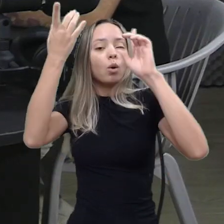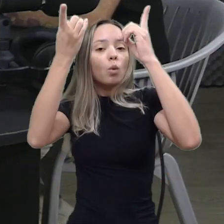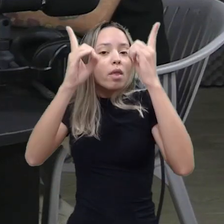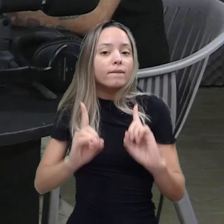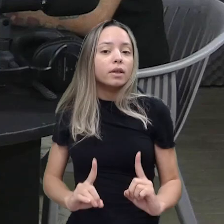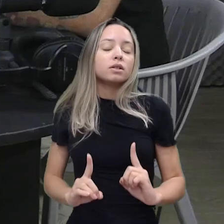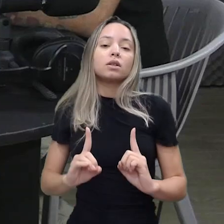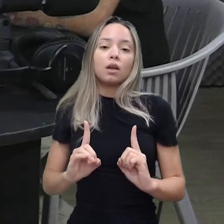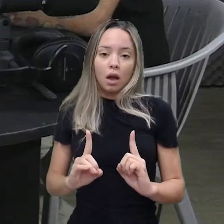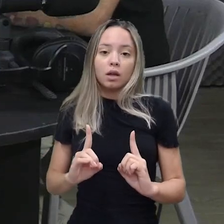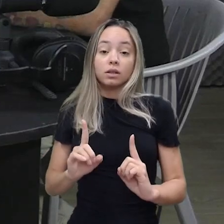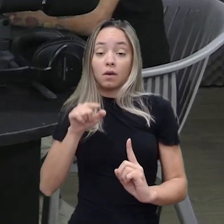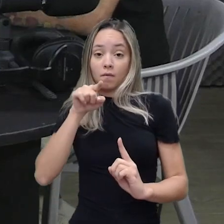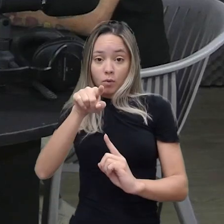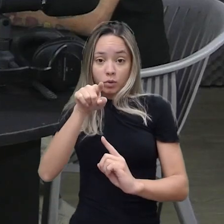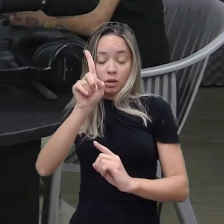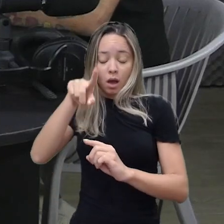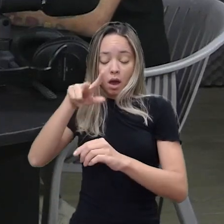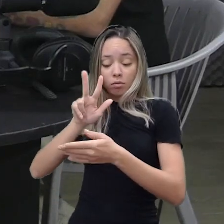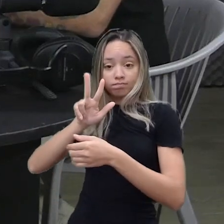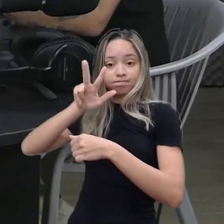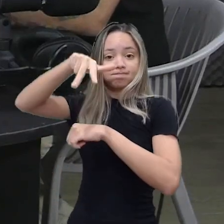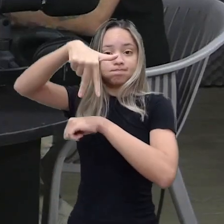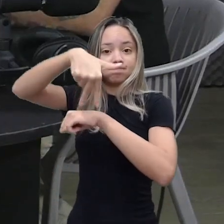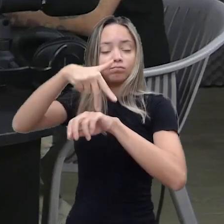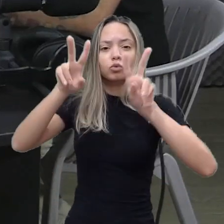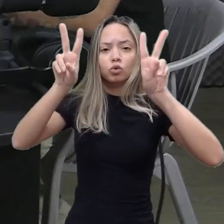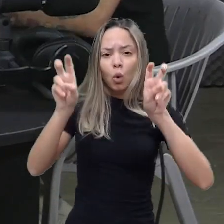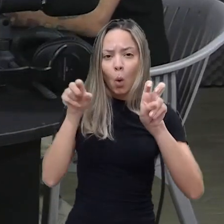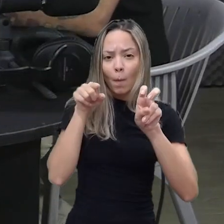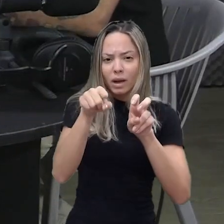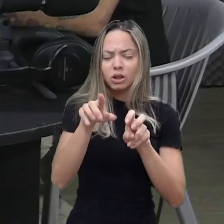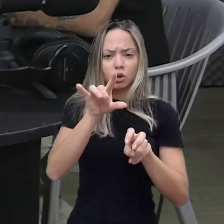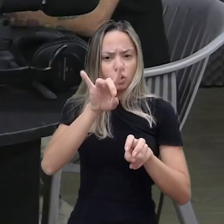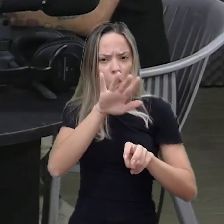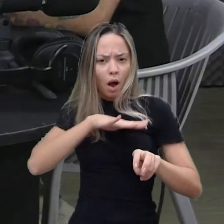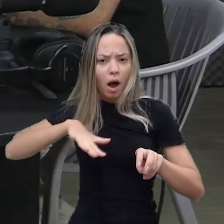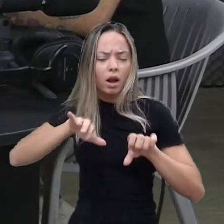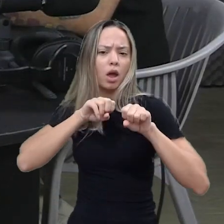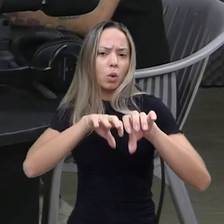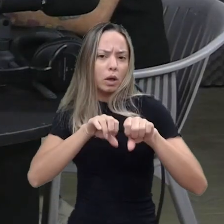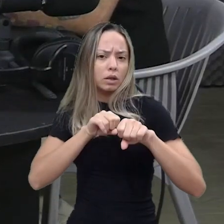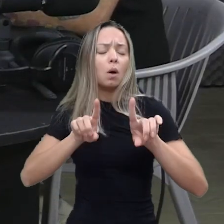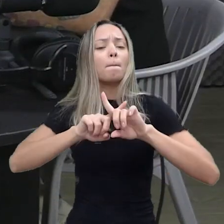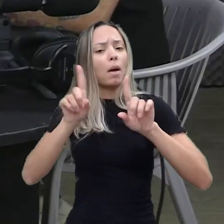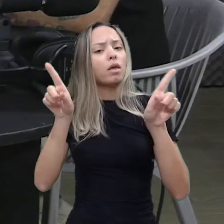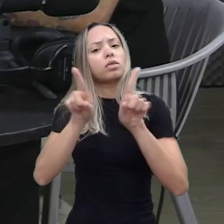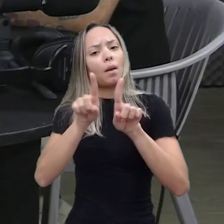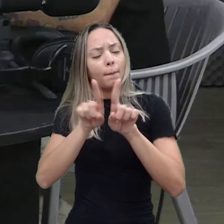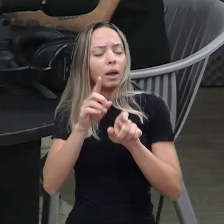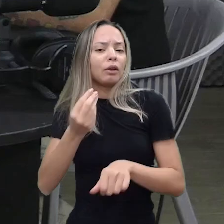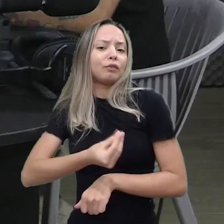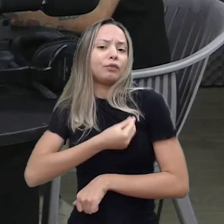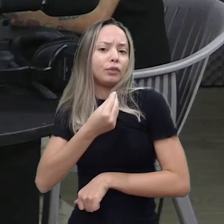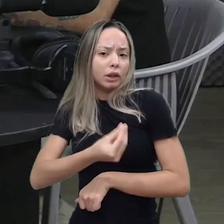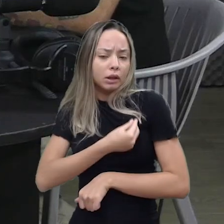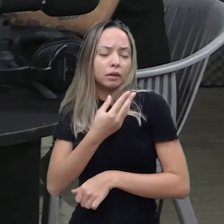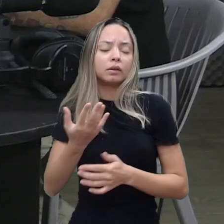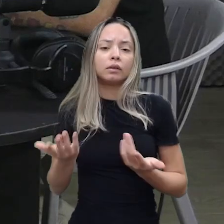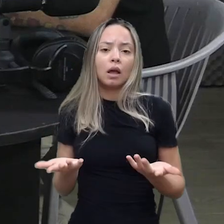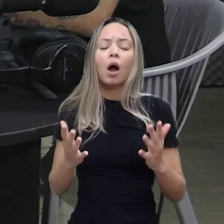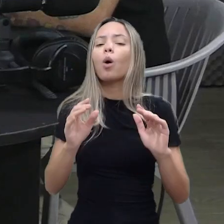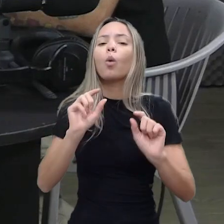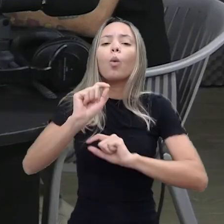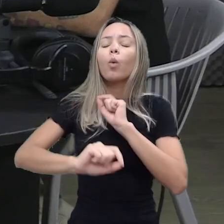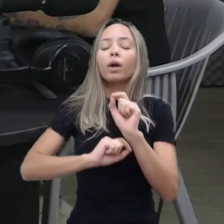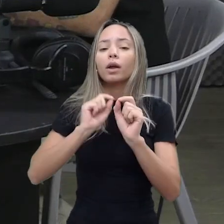dessa pauta, não só na educação, mas na tua vida também, não é? E qual é o balanço desse ano? Quais foram os avanços, melhorias